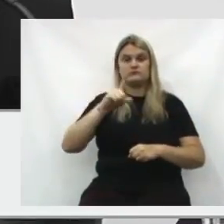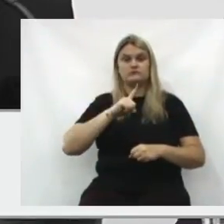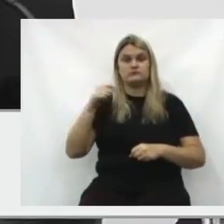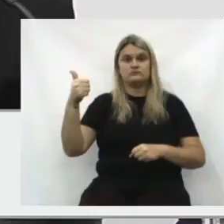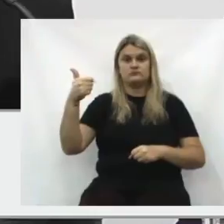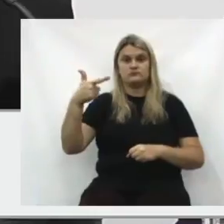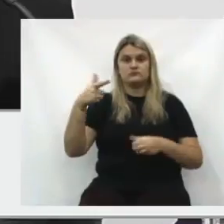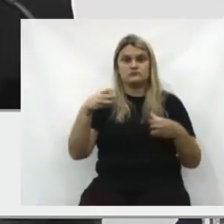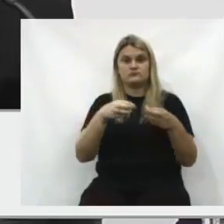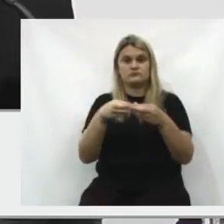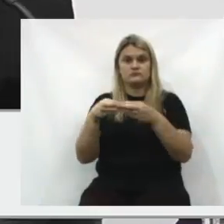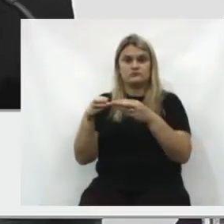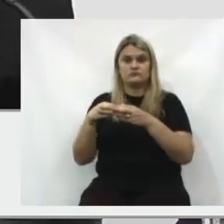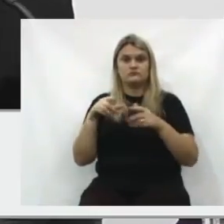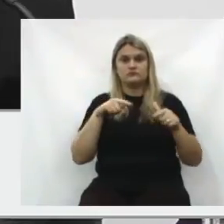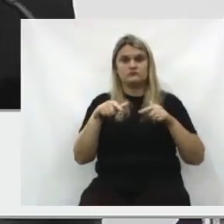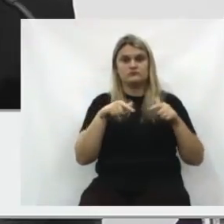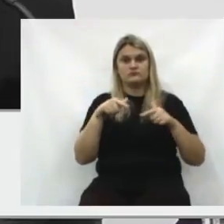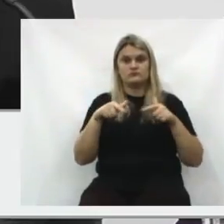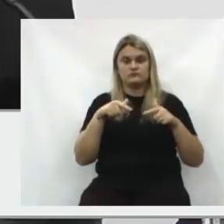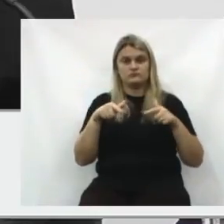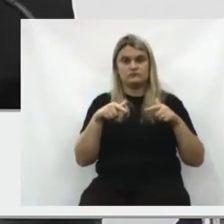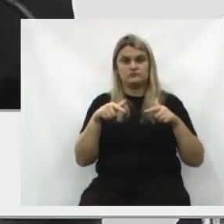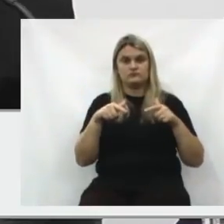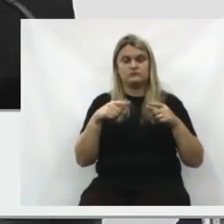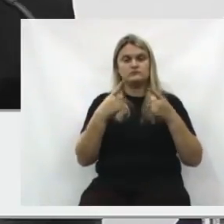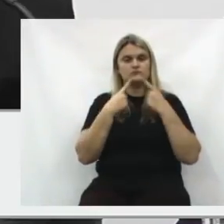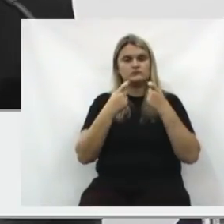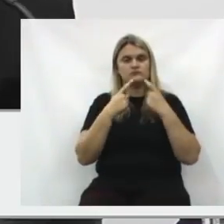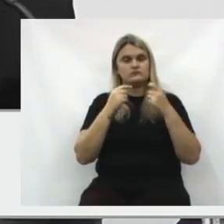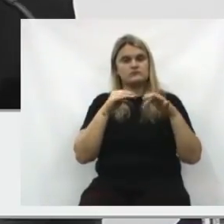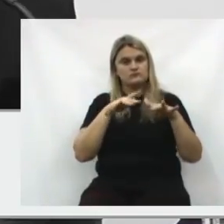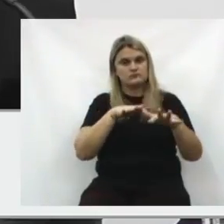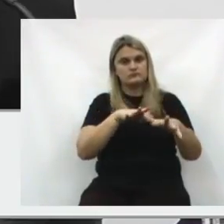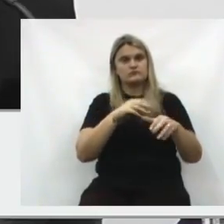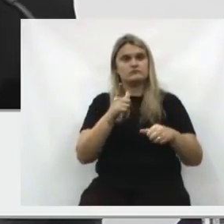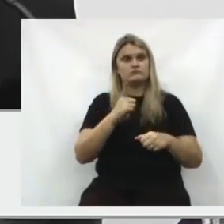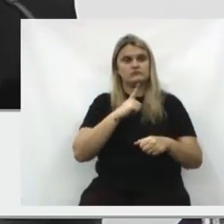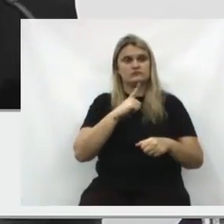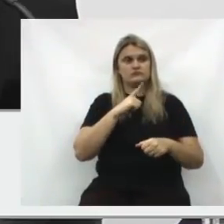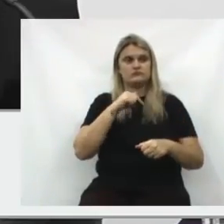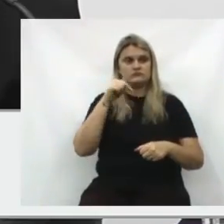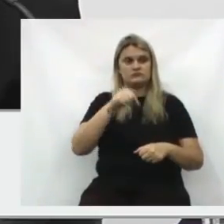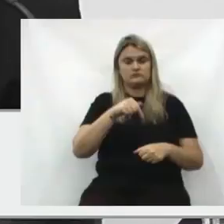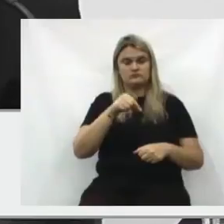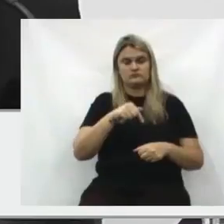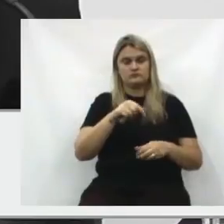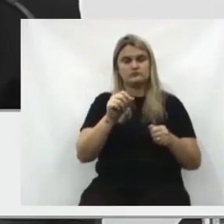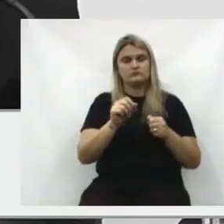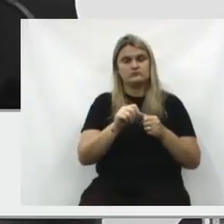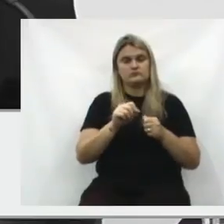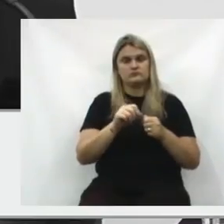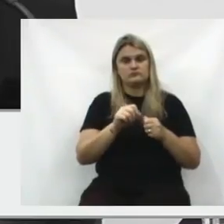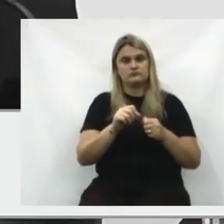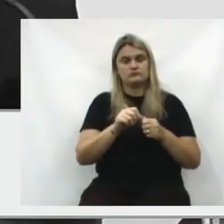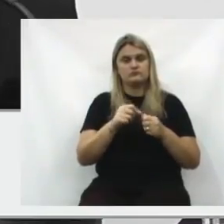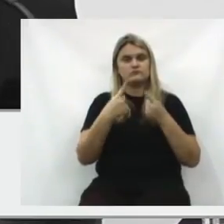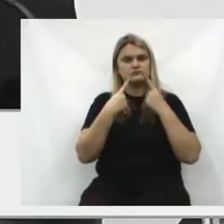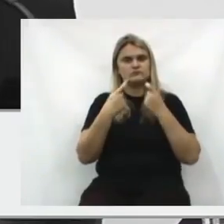Alvir 12 sindicatos já manifestaram que vão estar